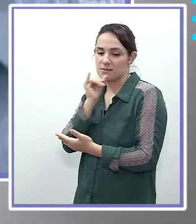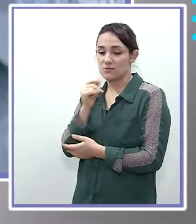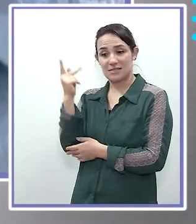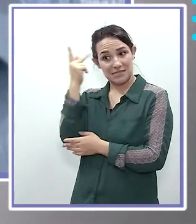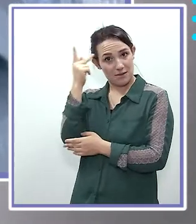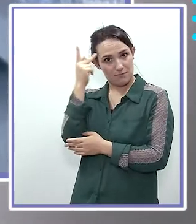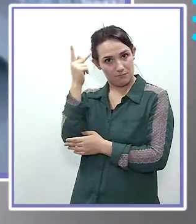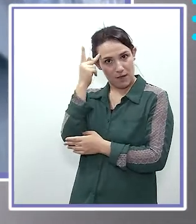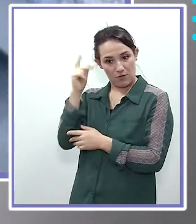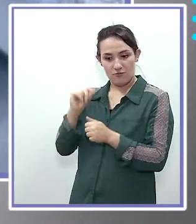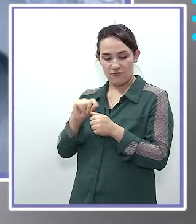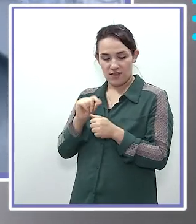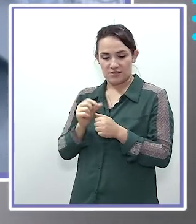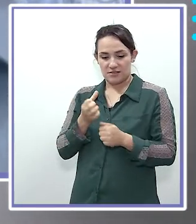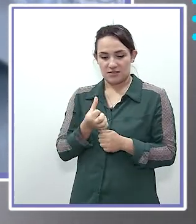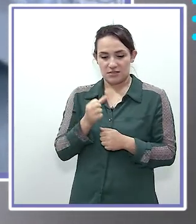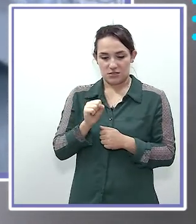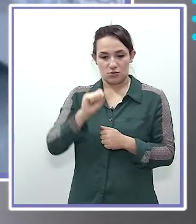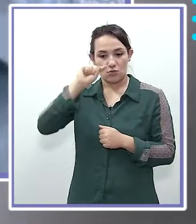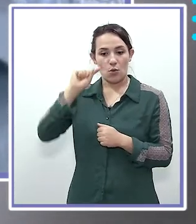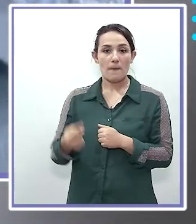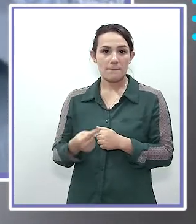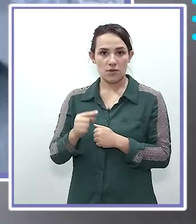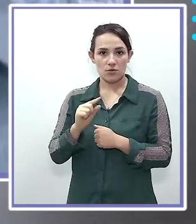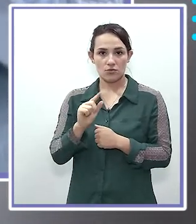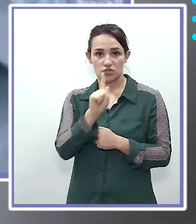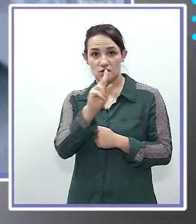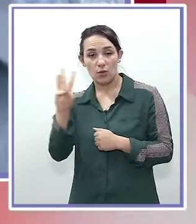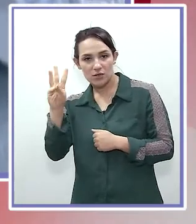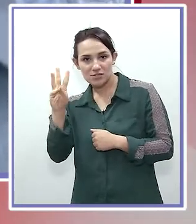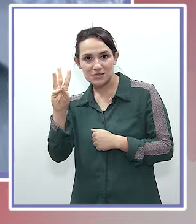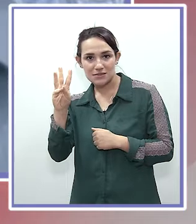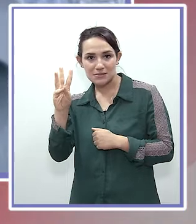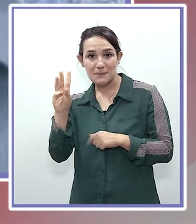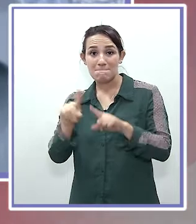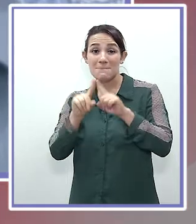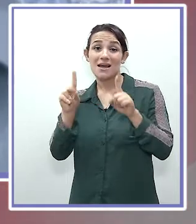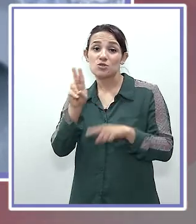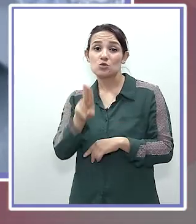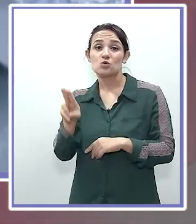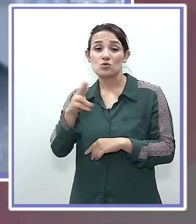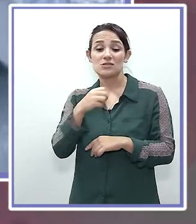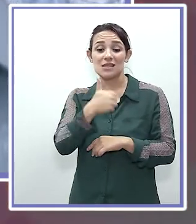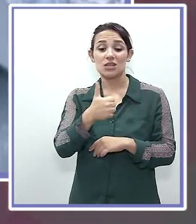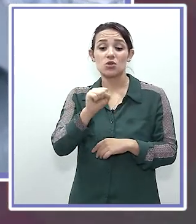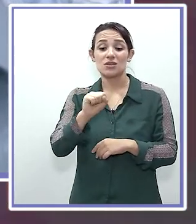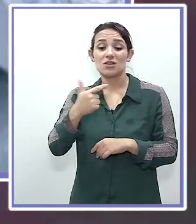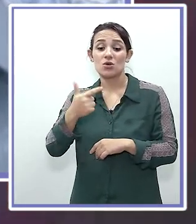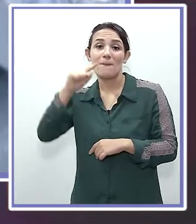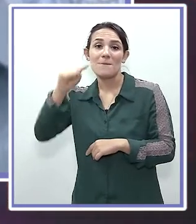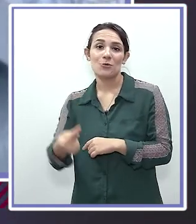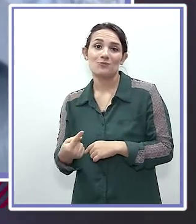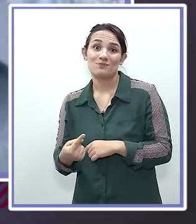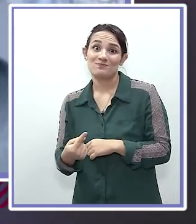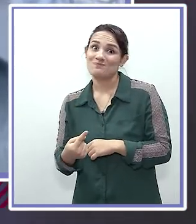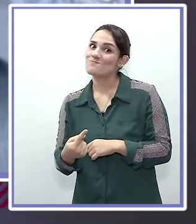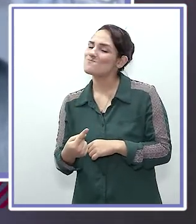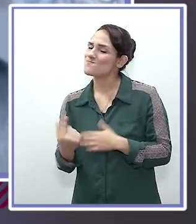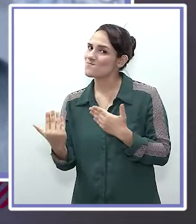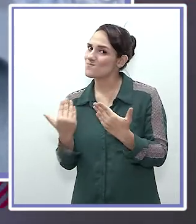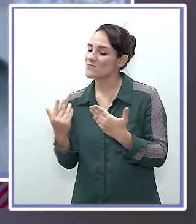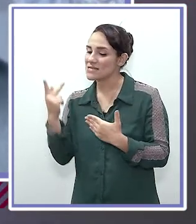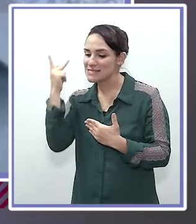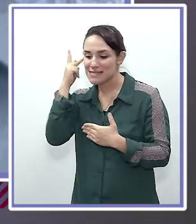gerou 68.000 gigawatt-hora em 2020, mas consumiu 132.000.